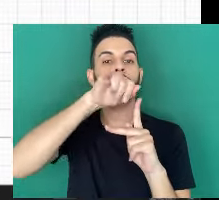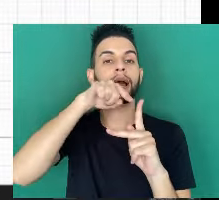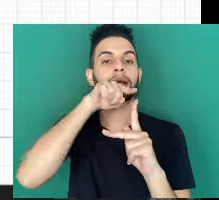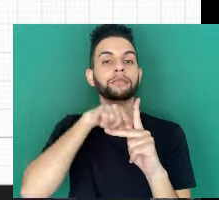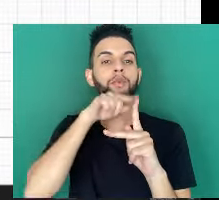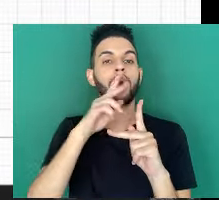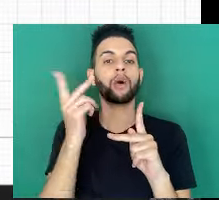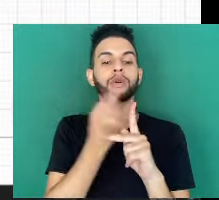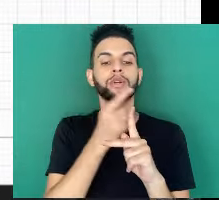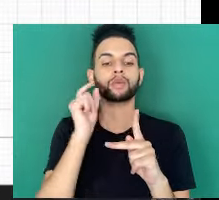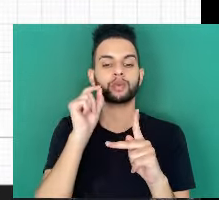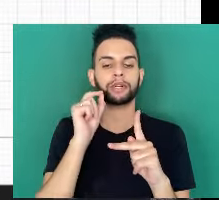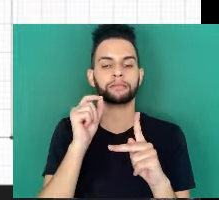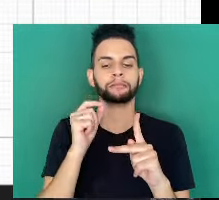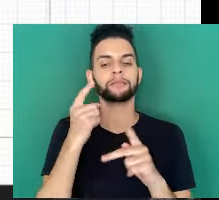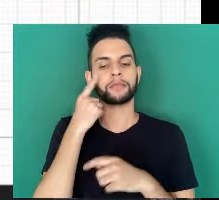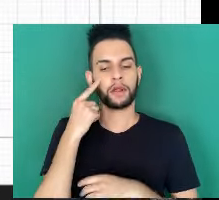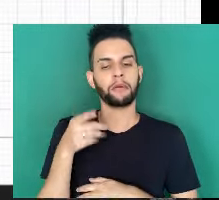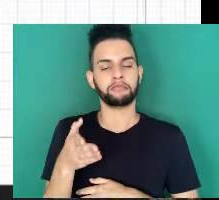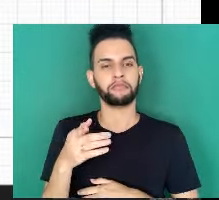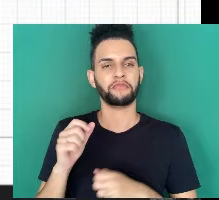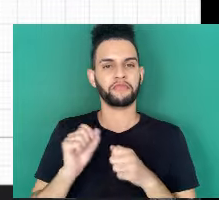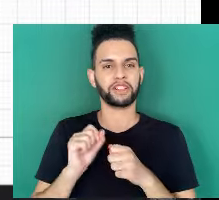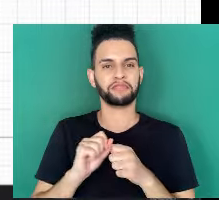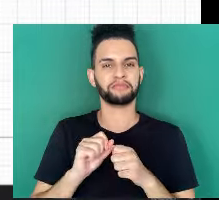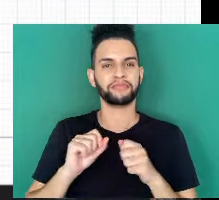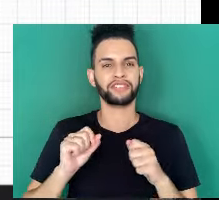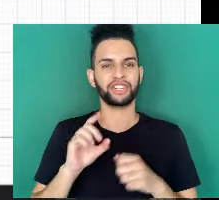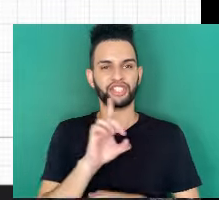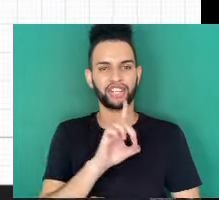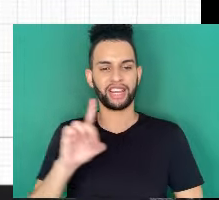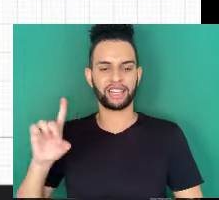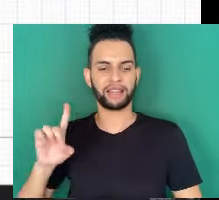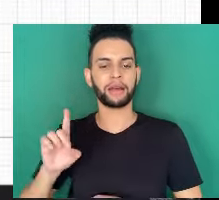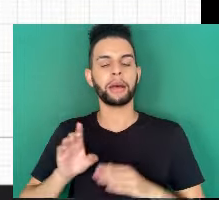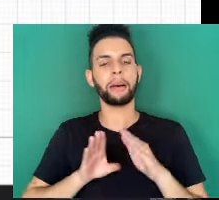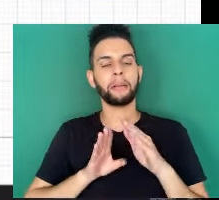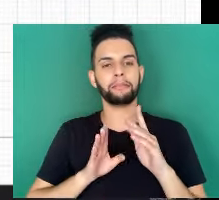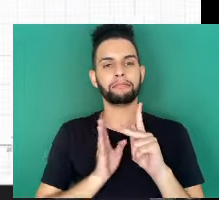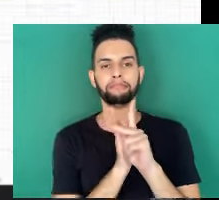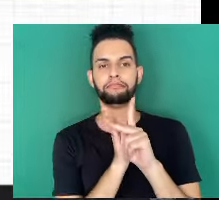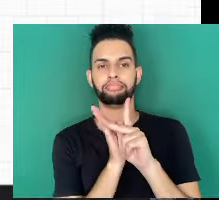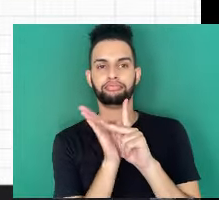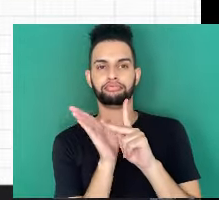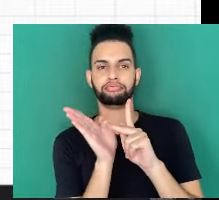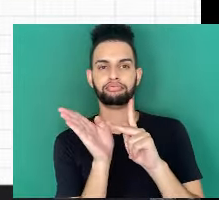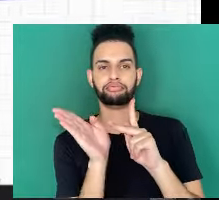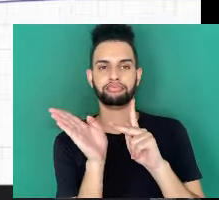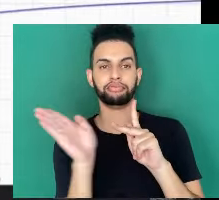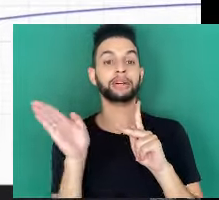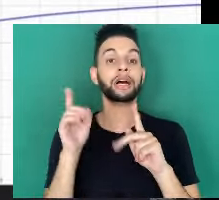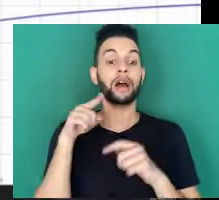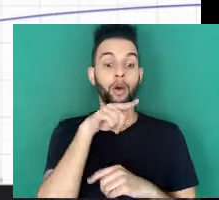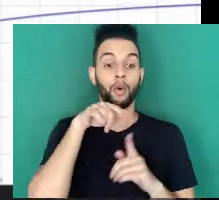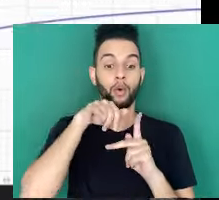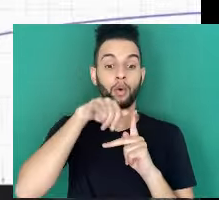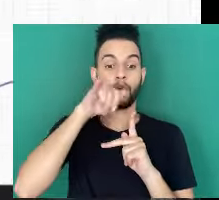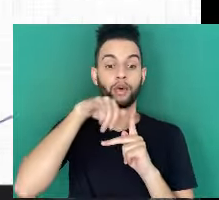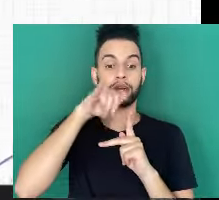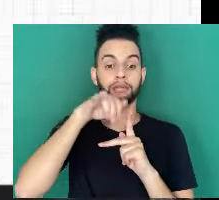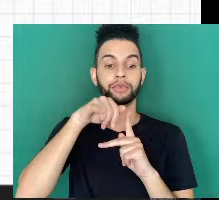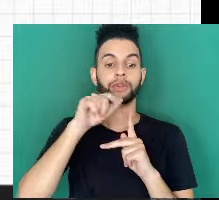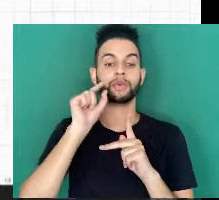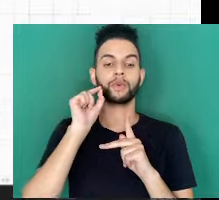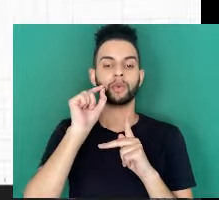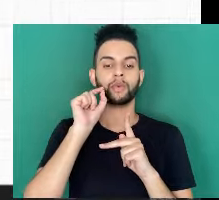ponto, e olha lá, ele vai para a direita cada vez mais, e aí o y, repara, o y